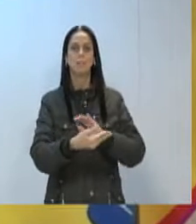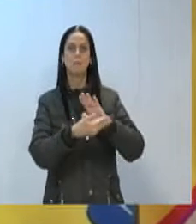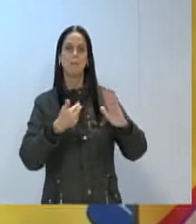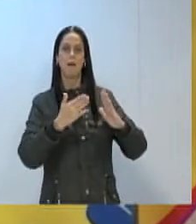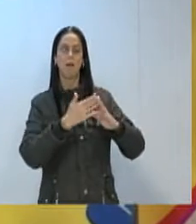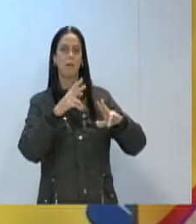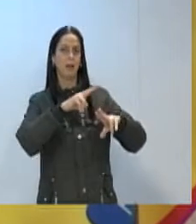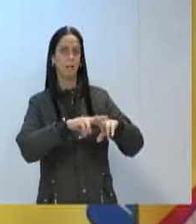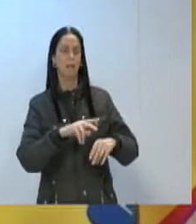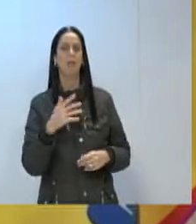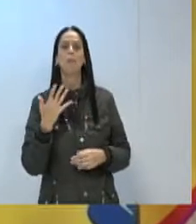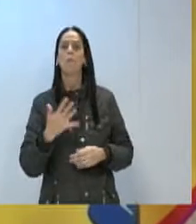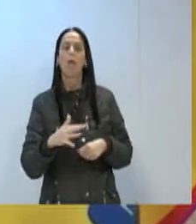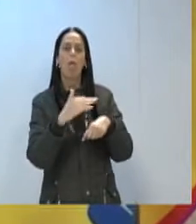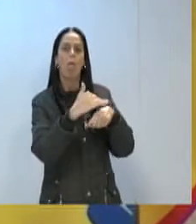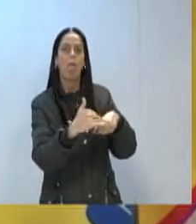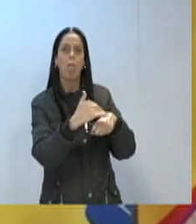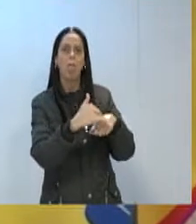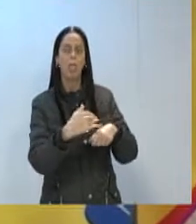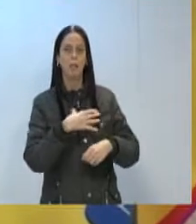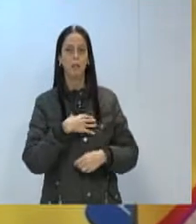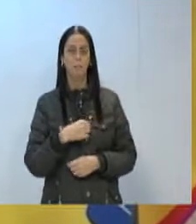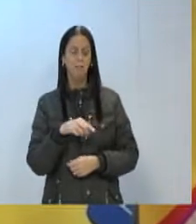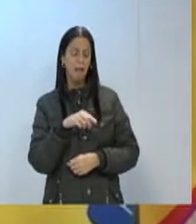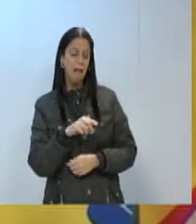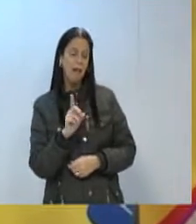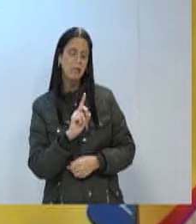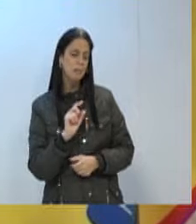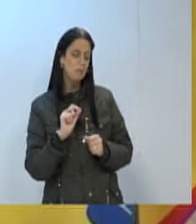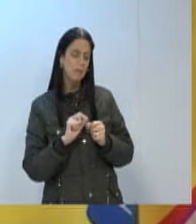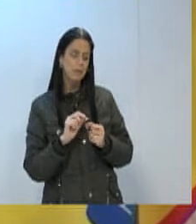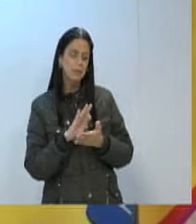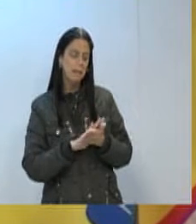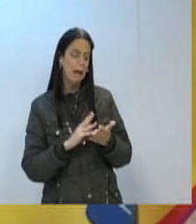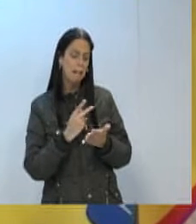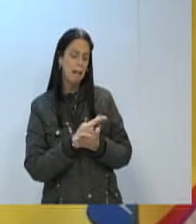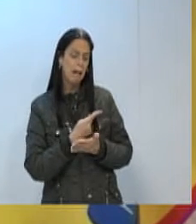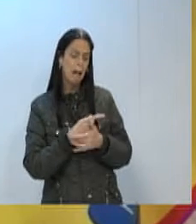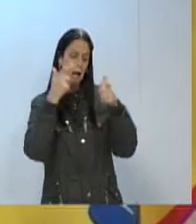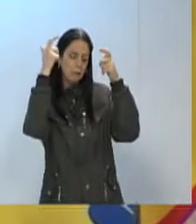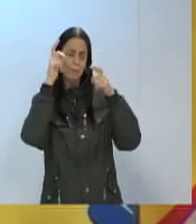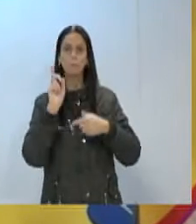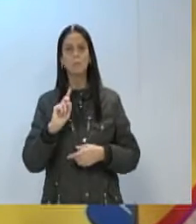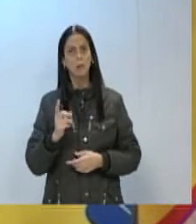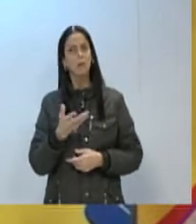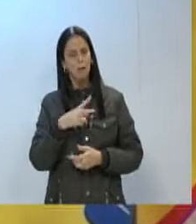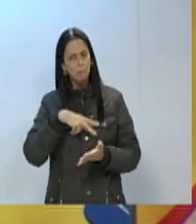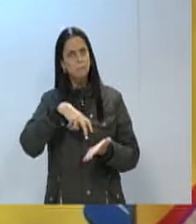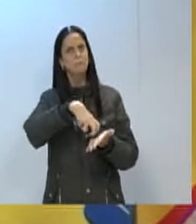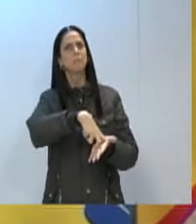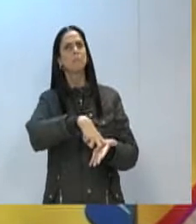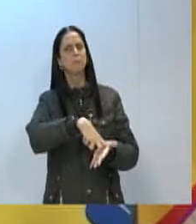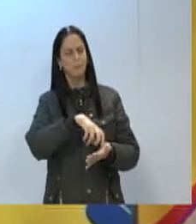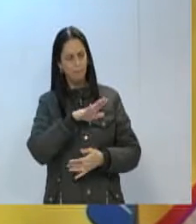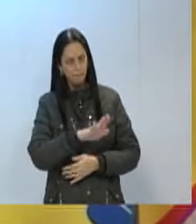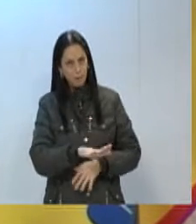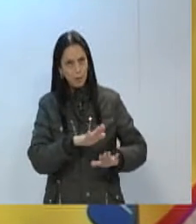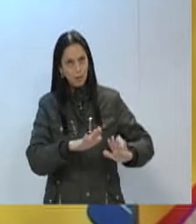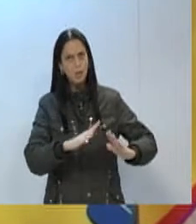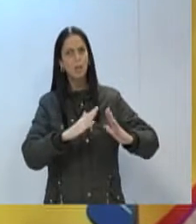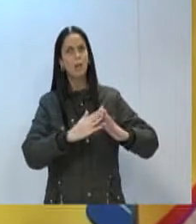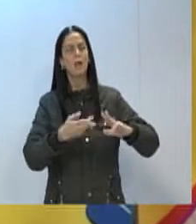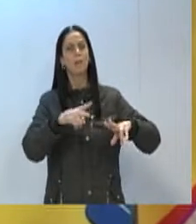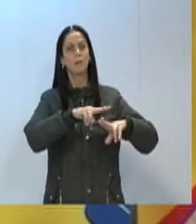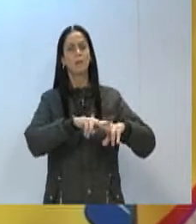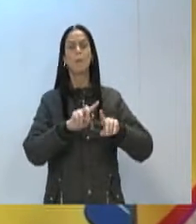Elas não querem passar a mão na cabeça dos seus filhos dizer que eles não erraram elas querem que eles paguem pelos seus crimes no entanto que está